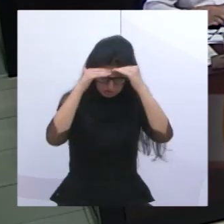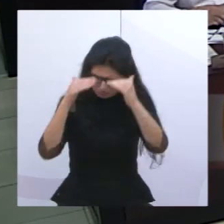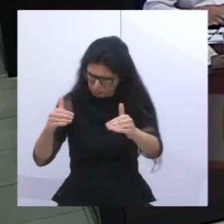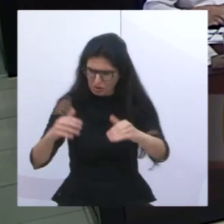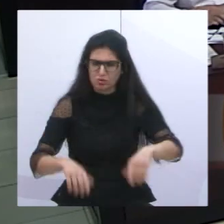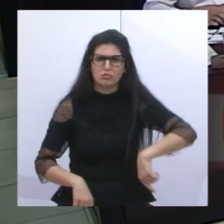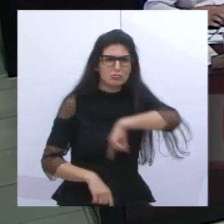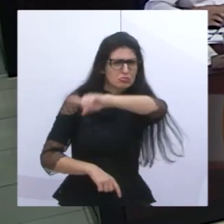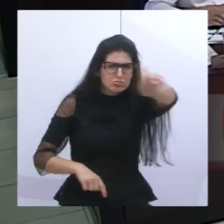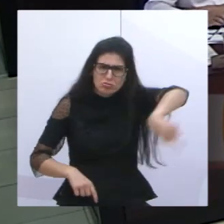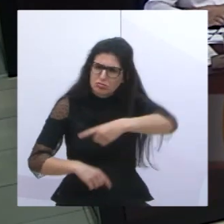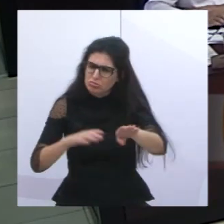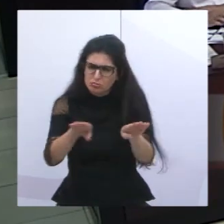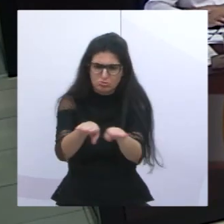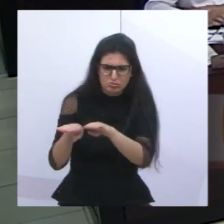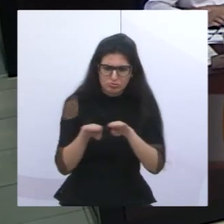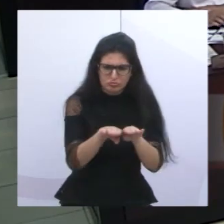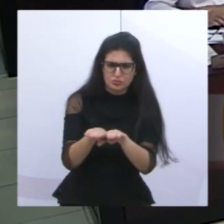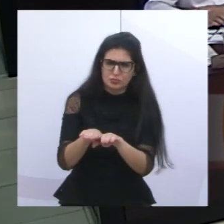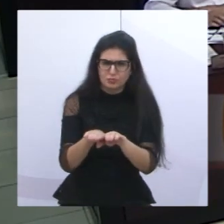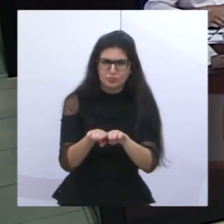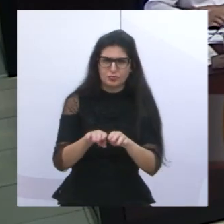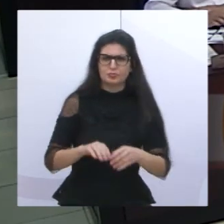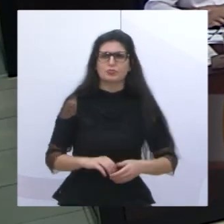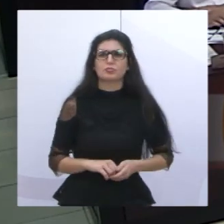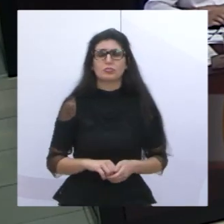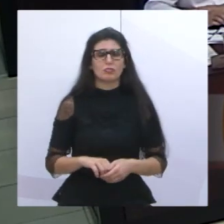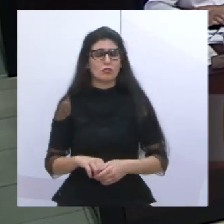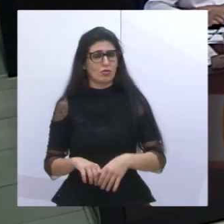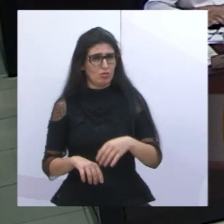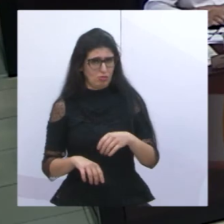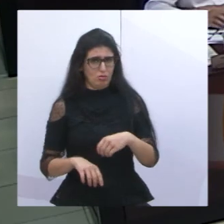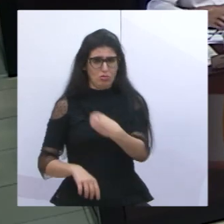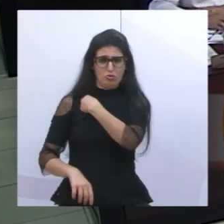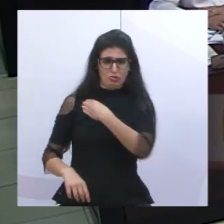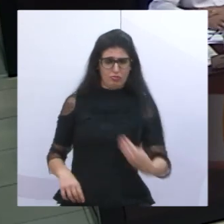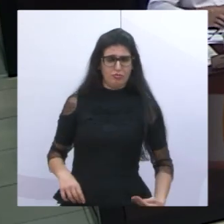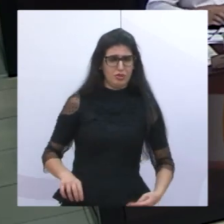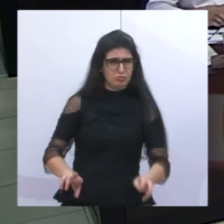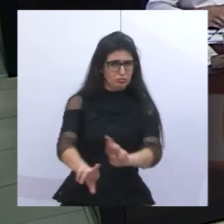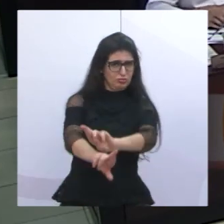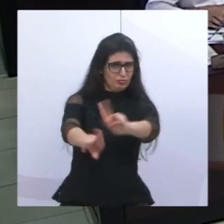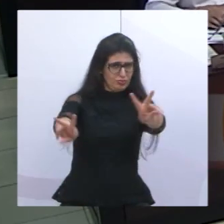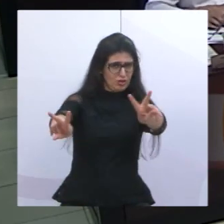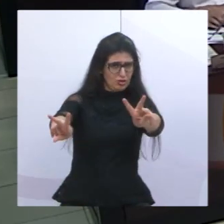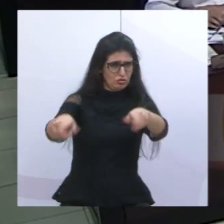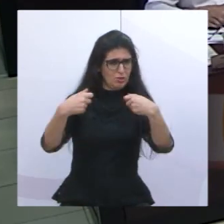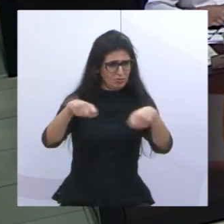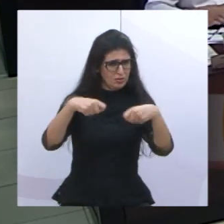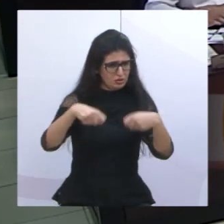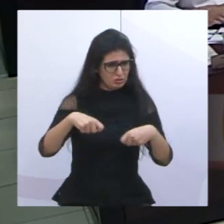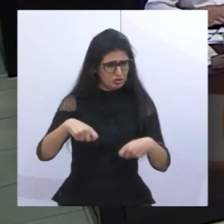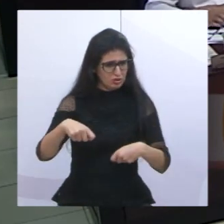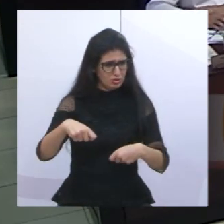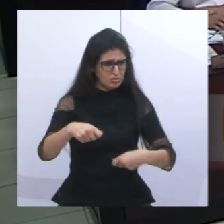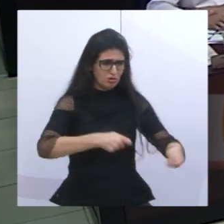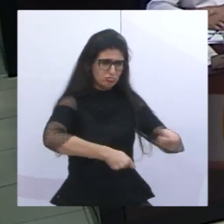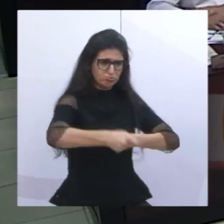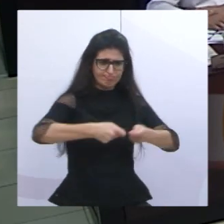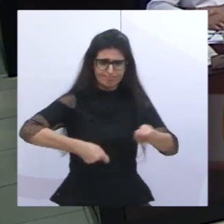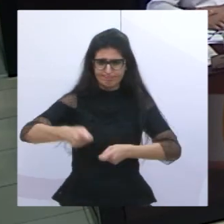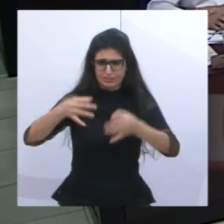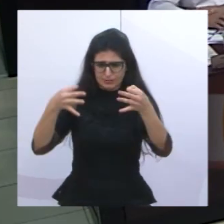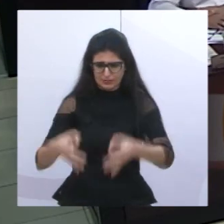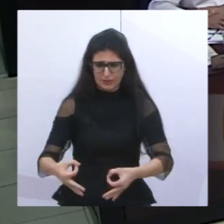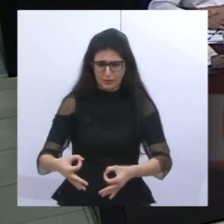maneira mais igualitária. E volto a frisar, se um governo quer fazer a diferença, ele tem que governar primeiro para quem mais